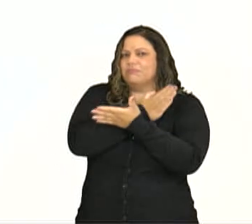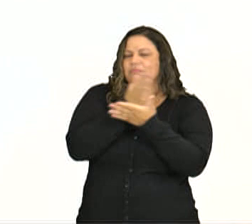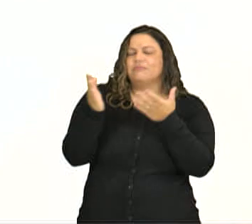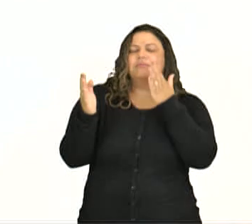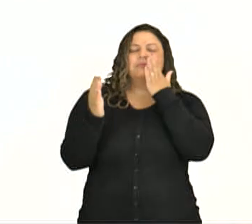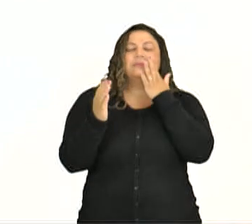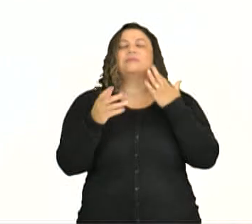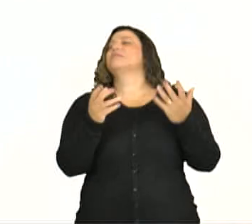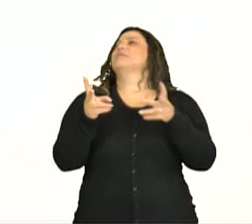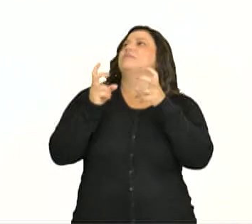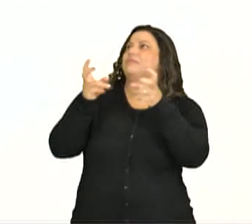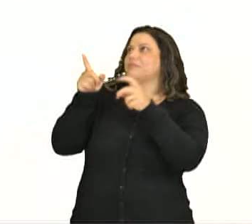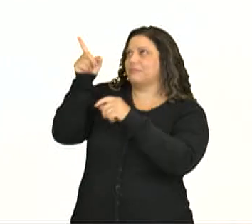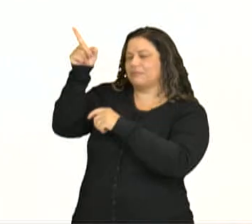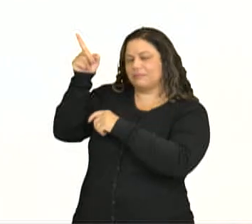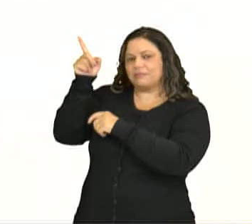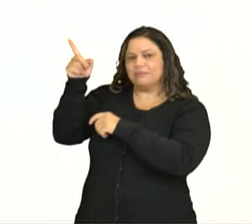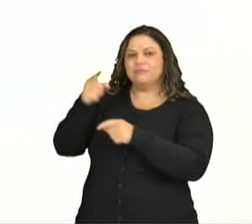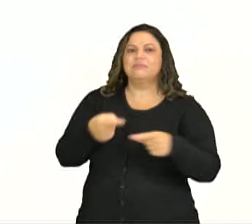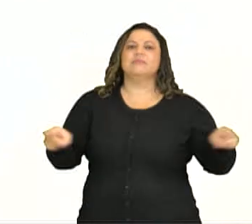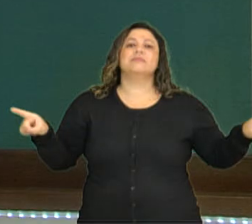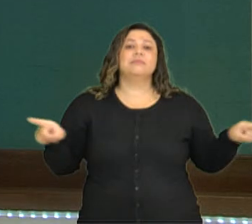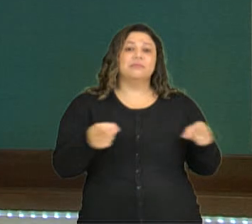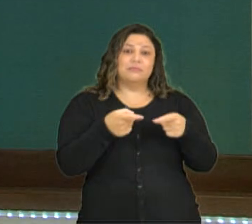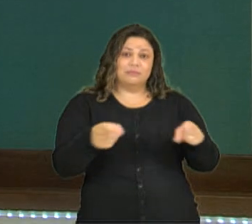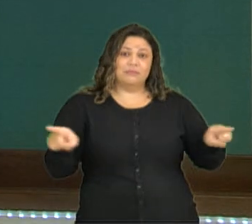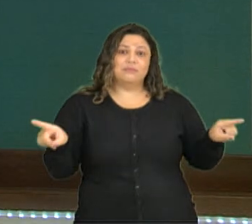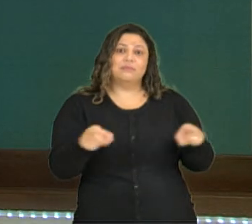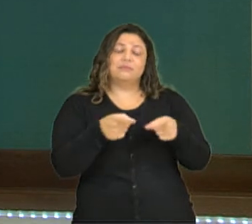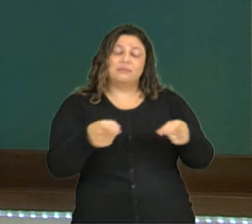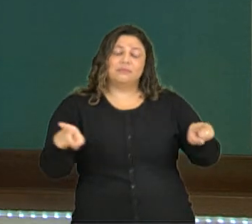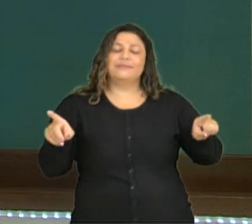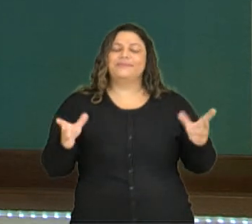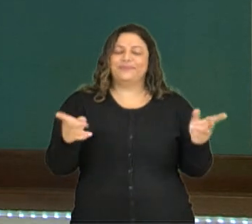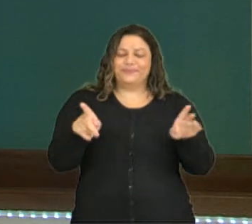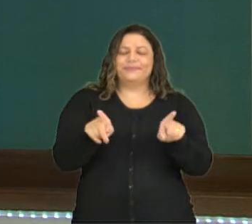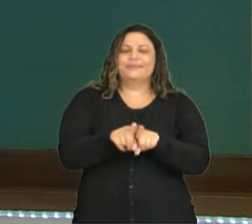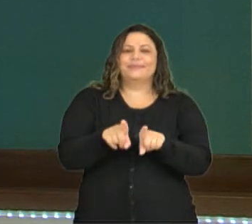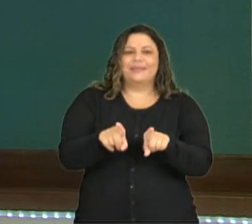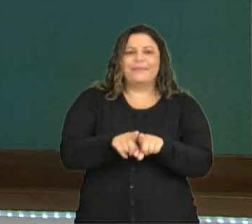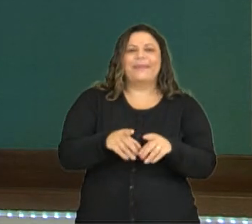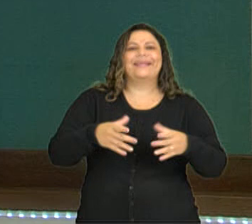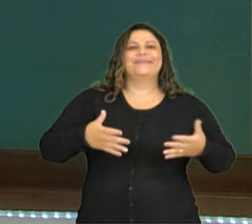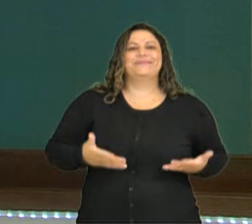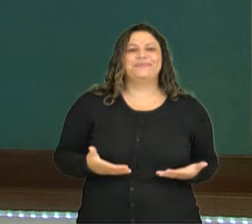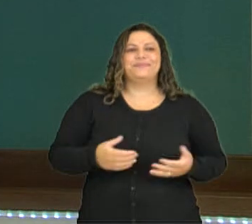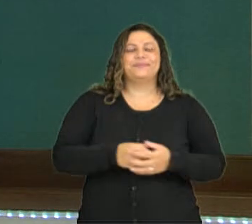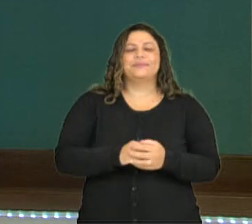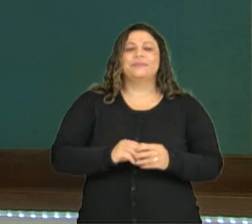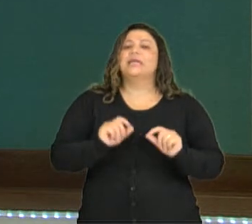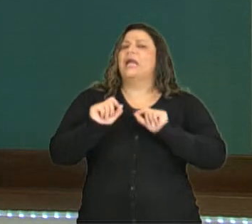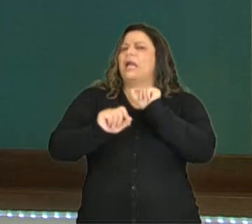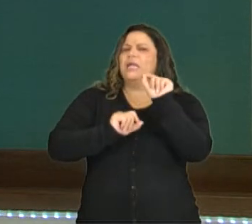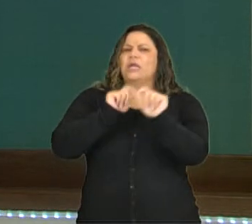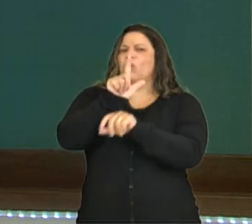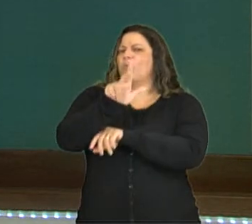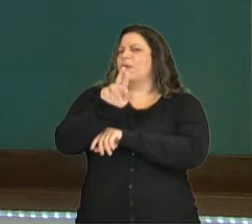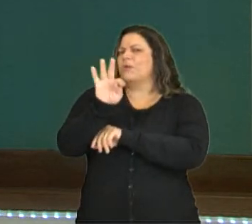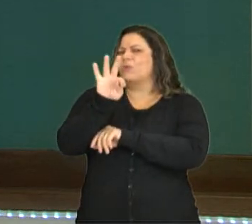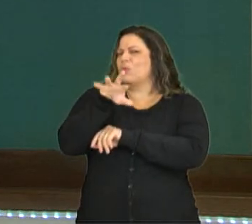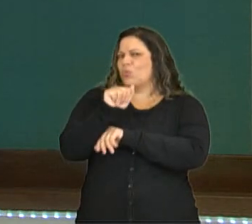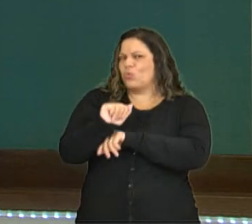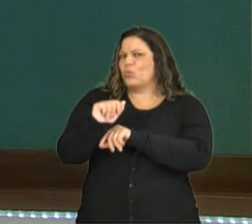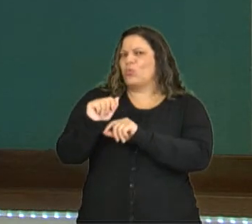por conta da dança, musicalidade, ela também é considerada uma dança e uma luta, porque isso aqui